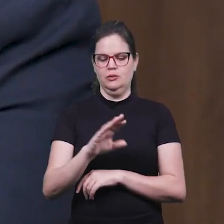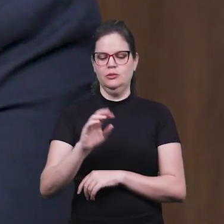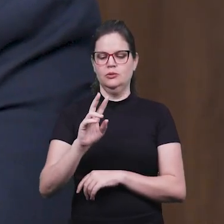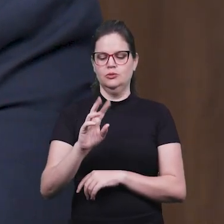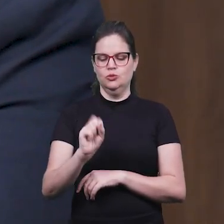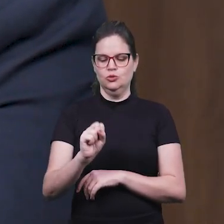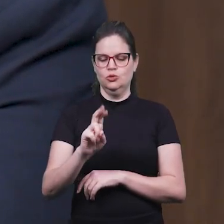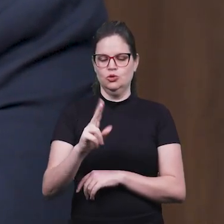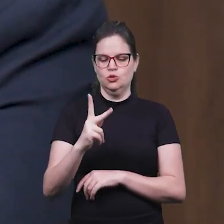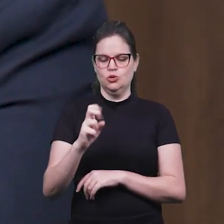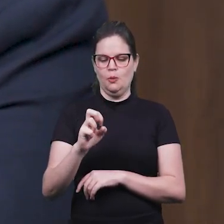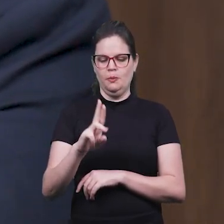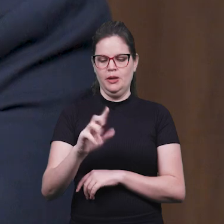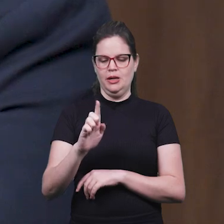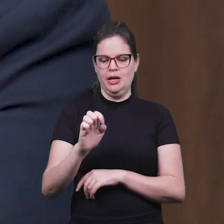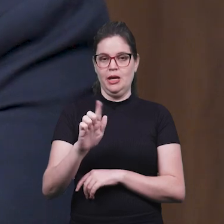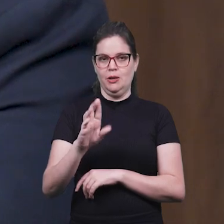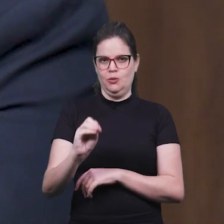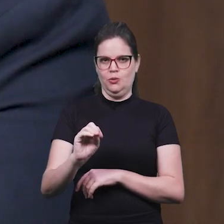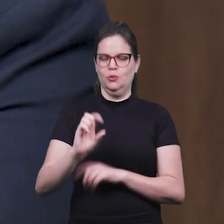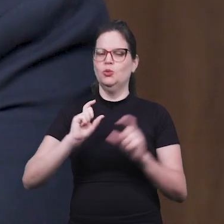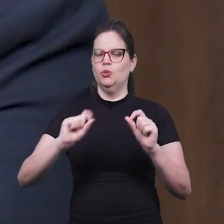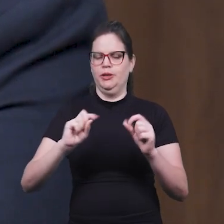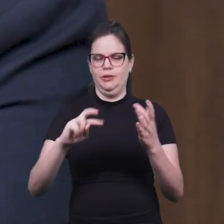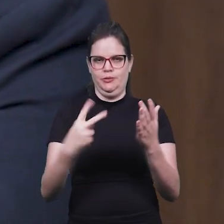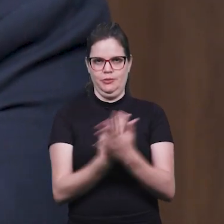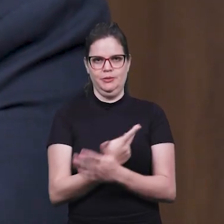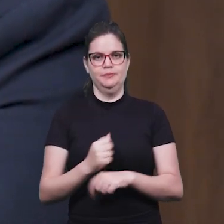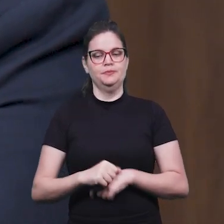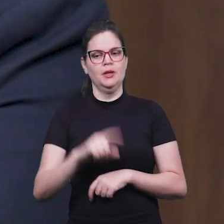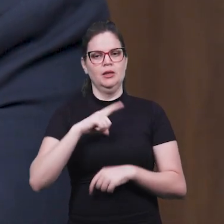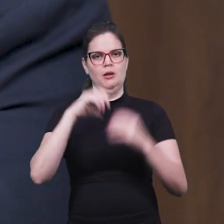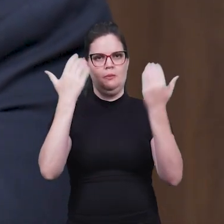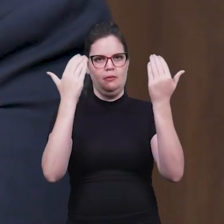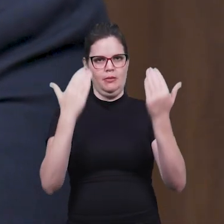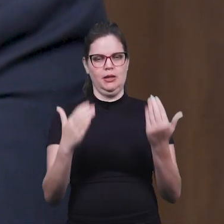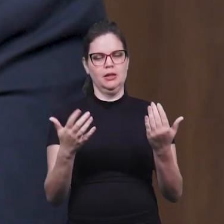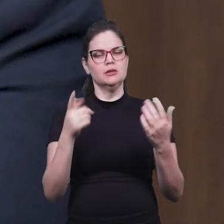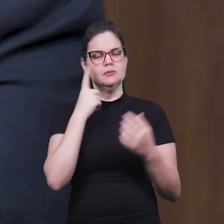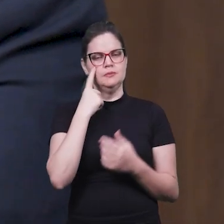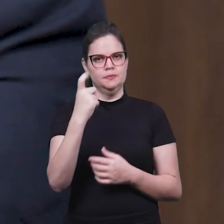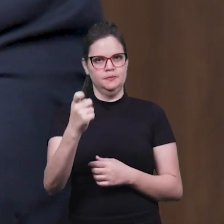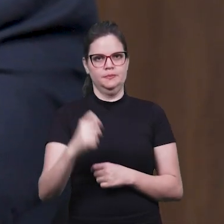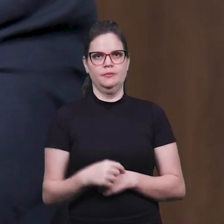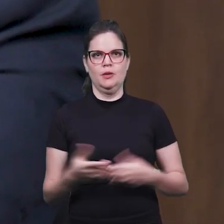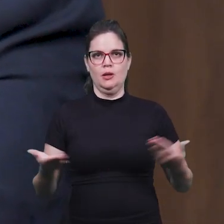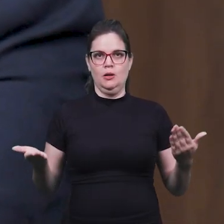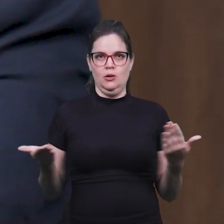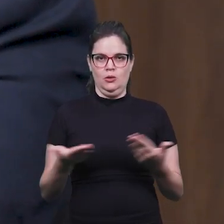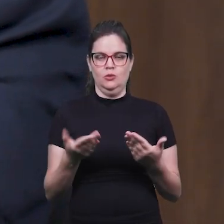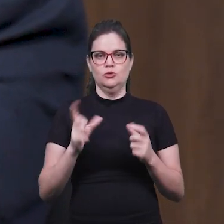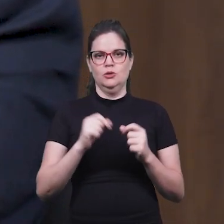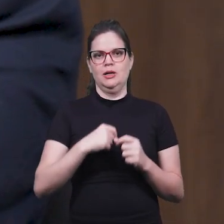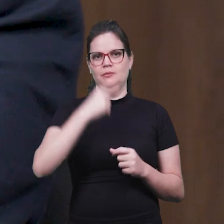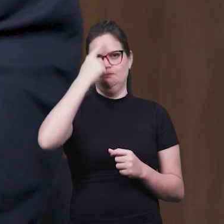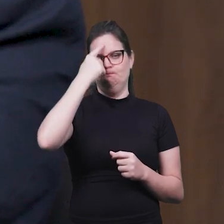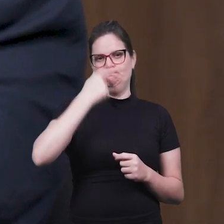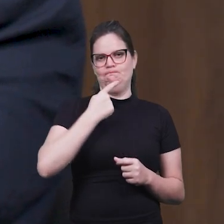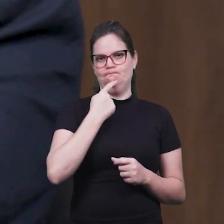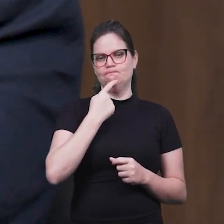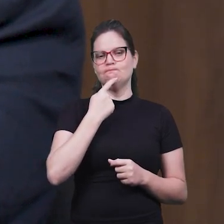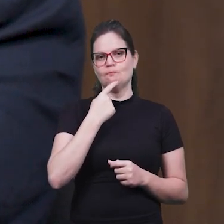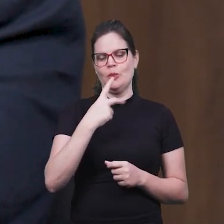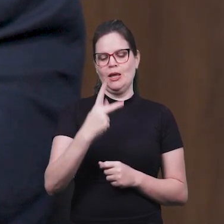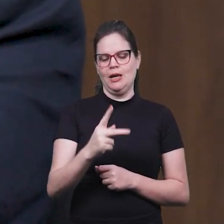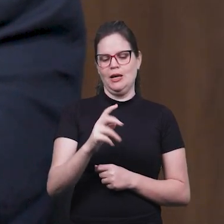interessante. A própria ciência diz hoje, vocês sabem, a personalidade começa a tomar uma forma a partir dos 5